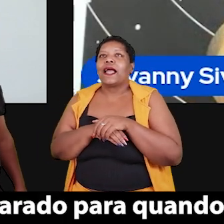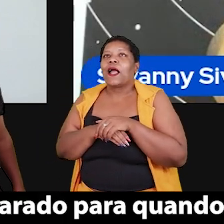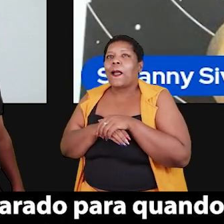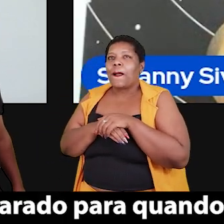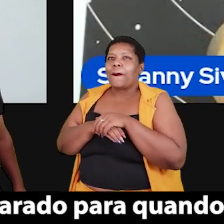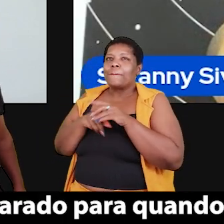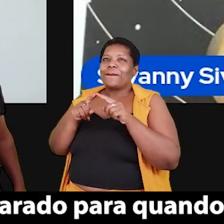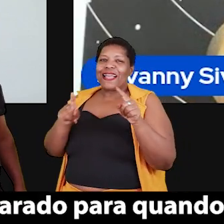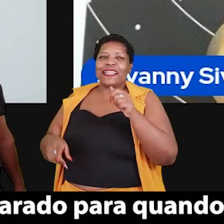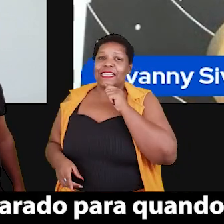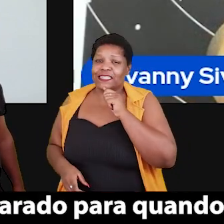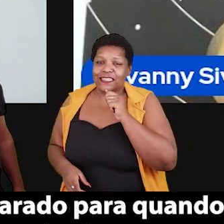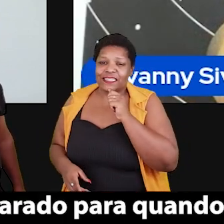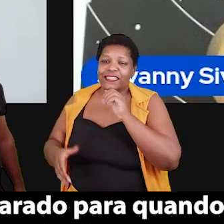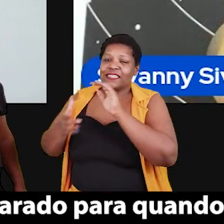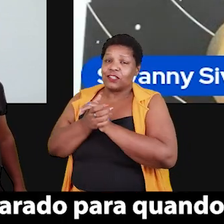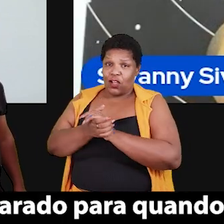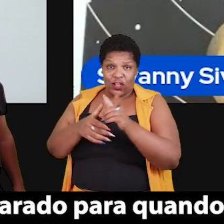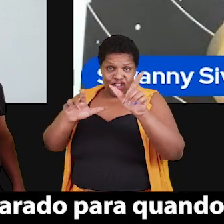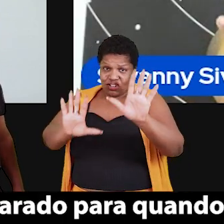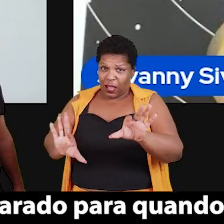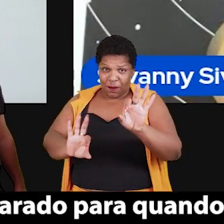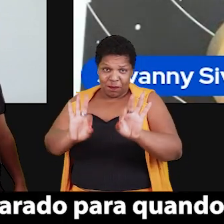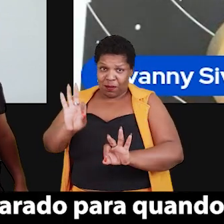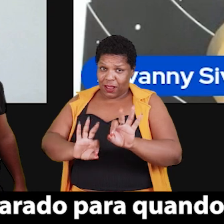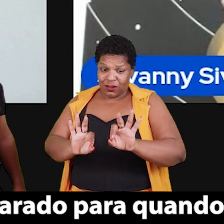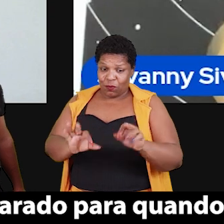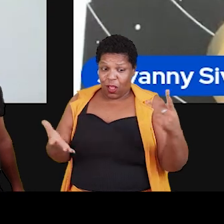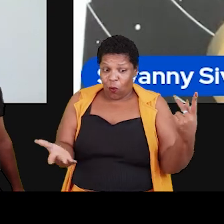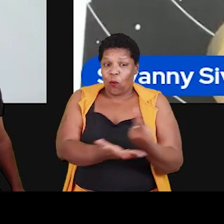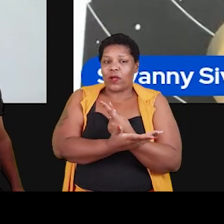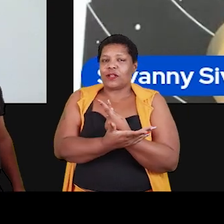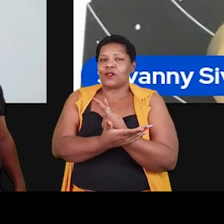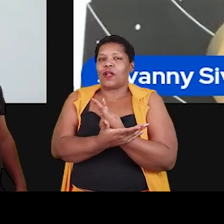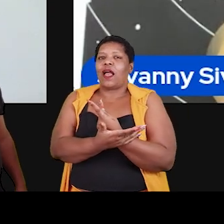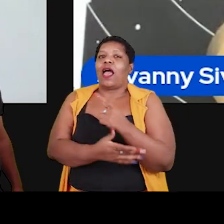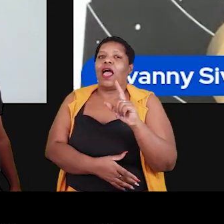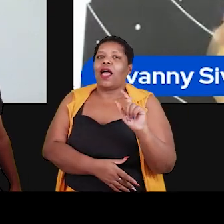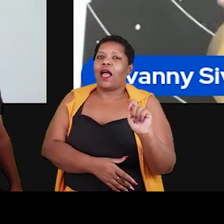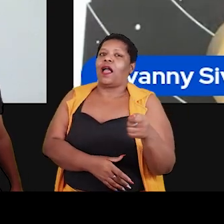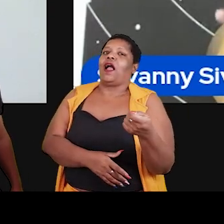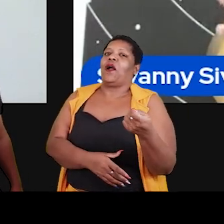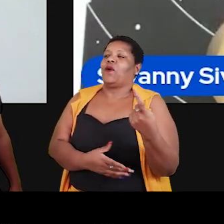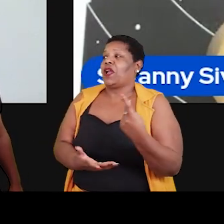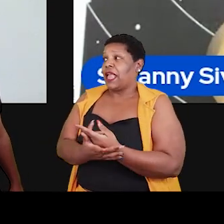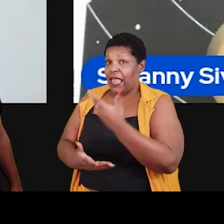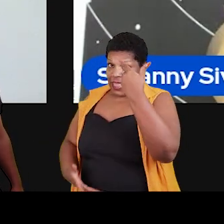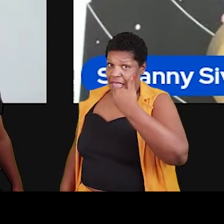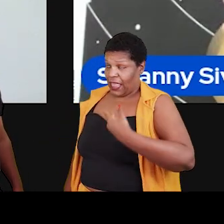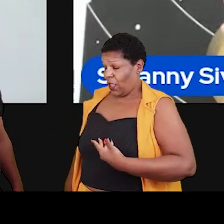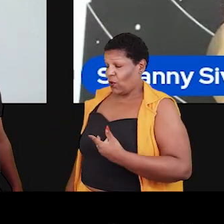Mano, esteja preparado para quando a parada virar. Eu, Silvane